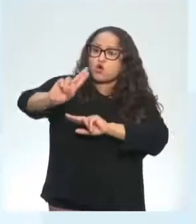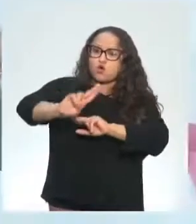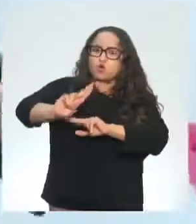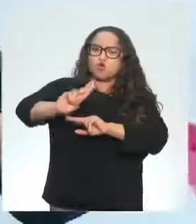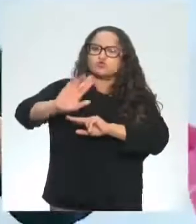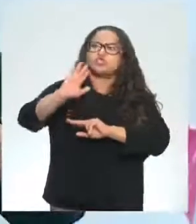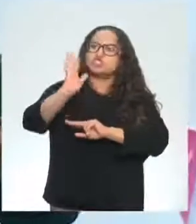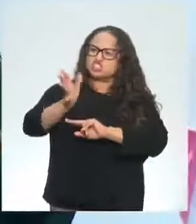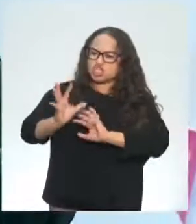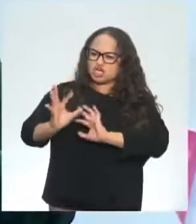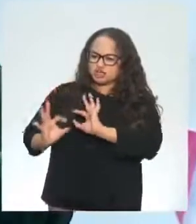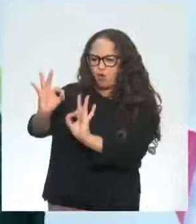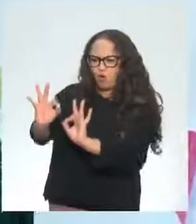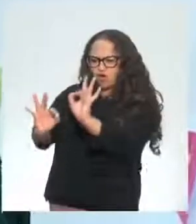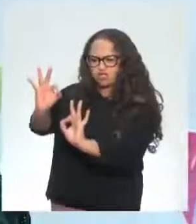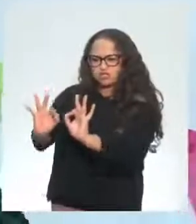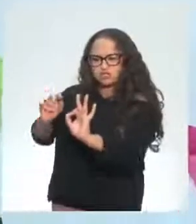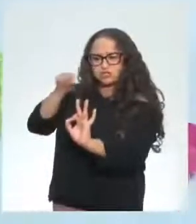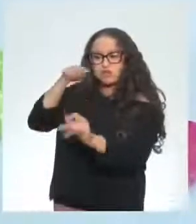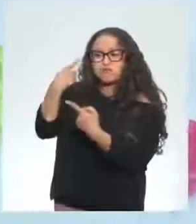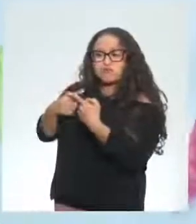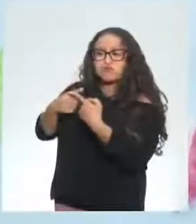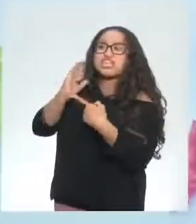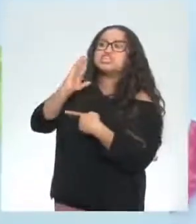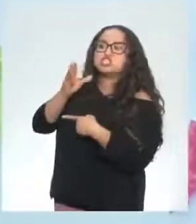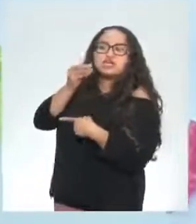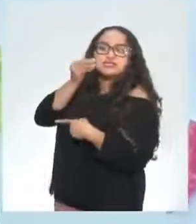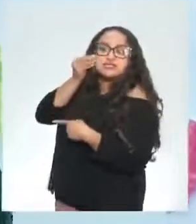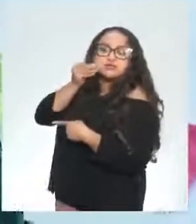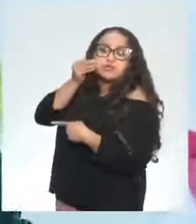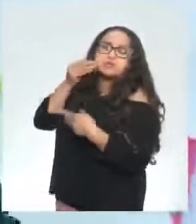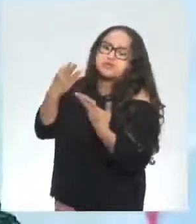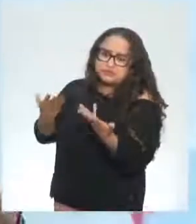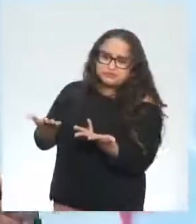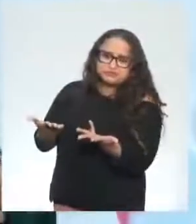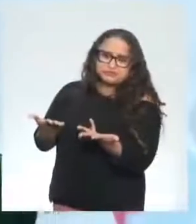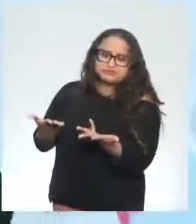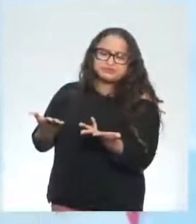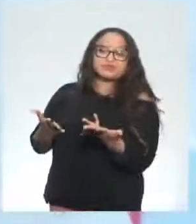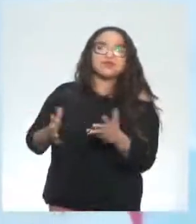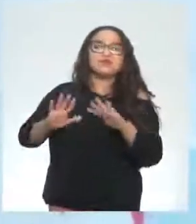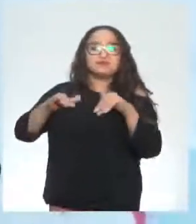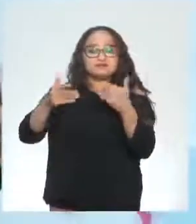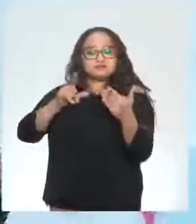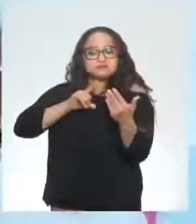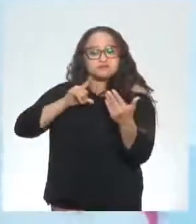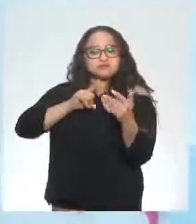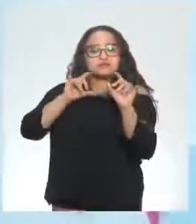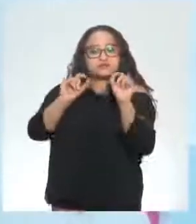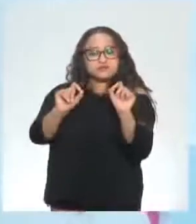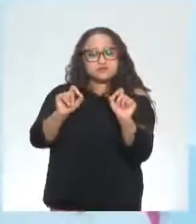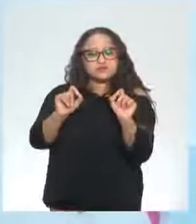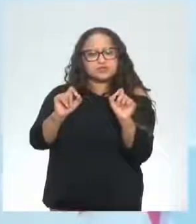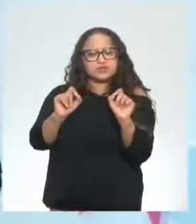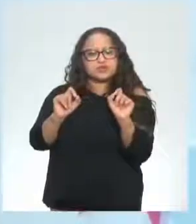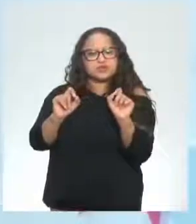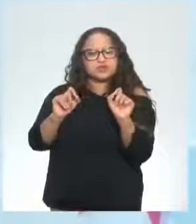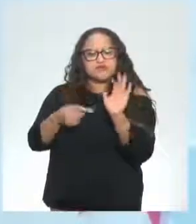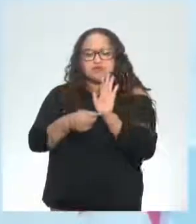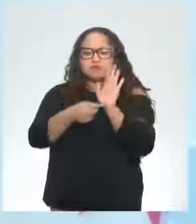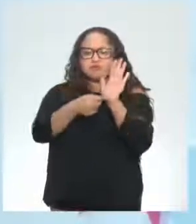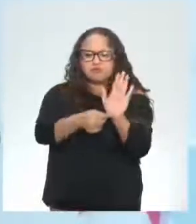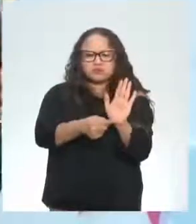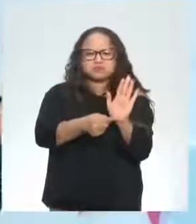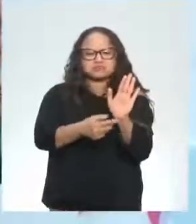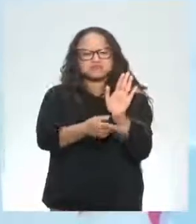forma coordenada, uma vez que ele já experimentou na fase de saturação. Tá? Aí ele vai, né, concorrer com todos